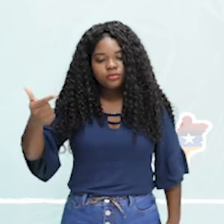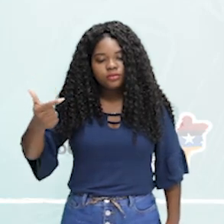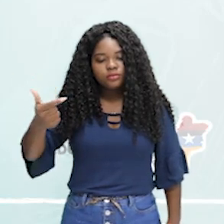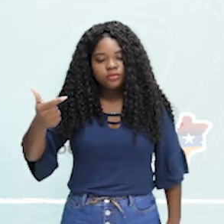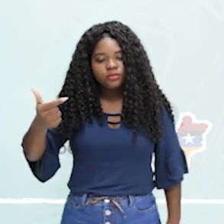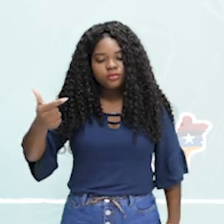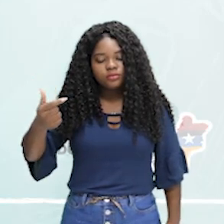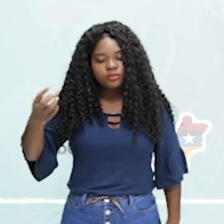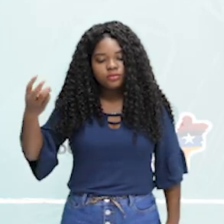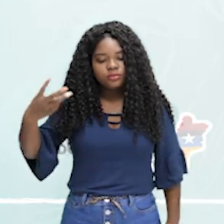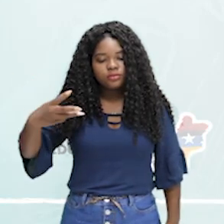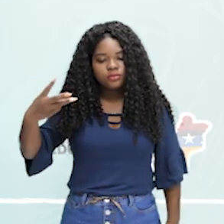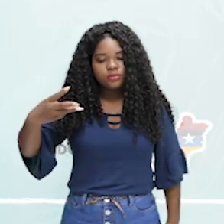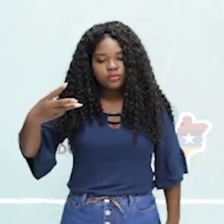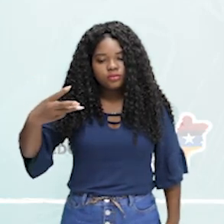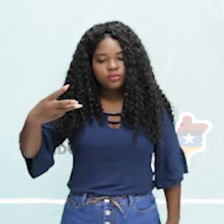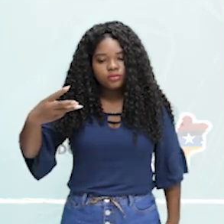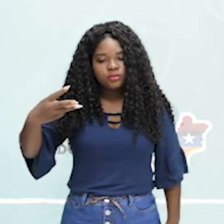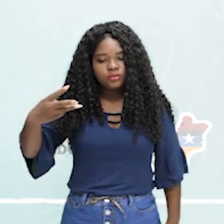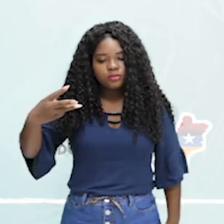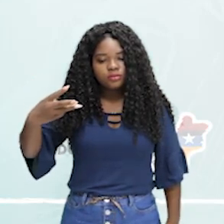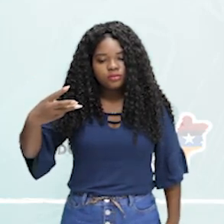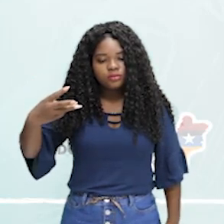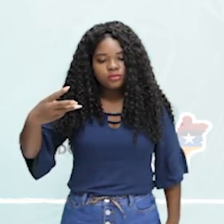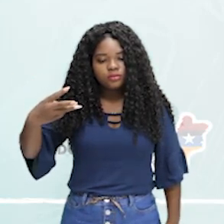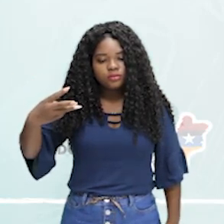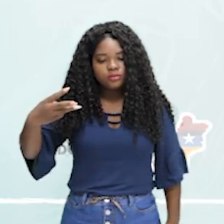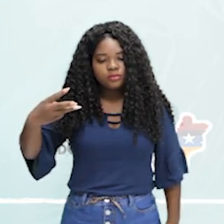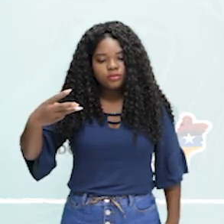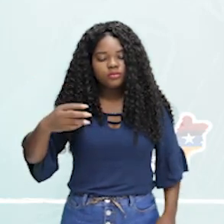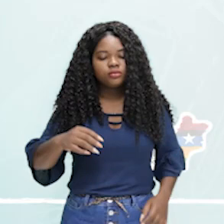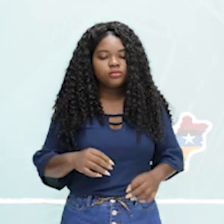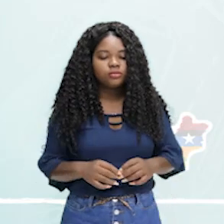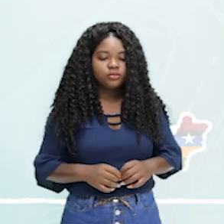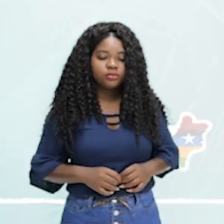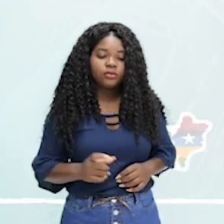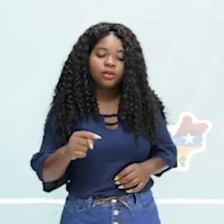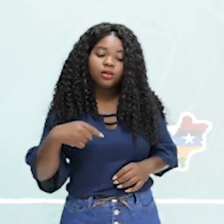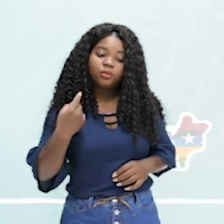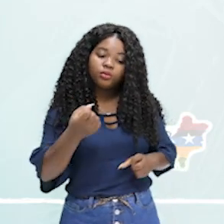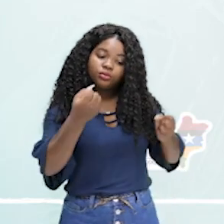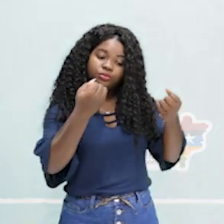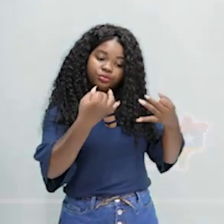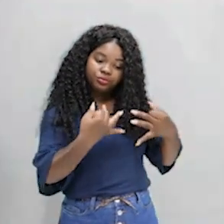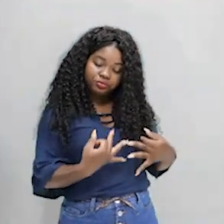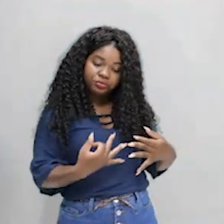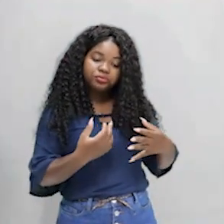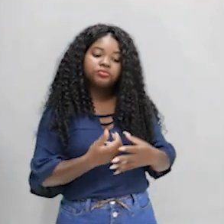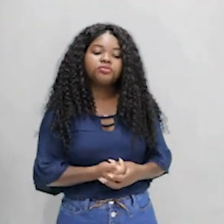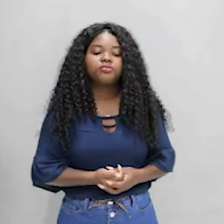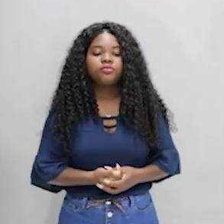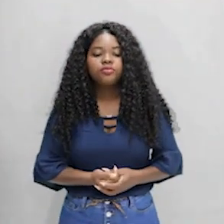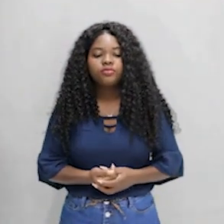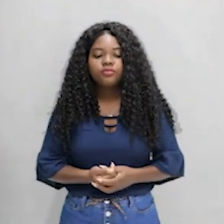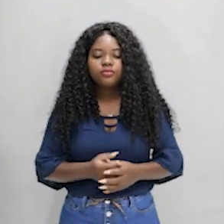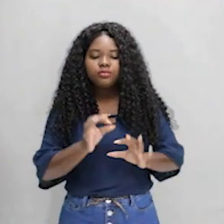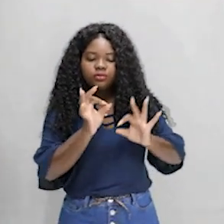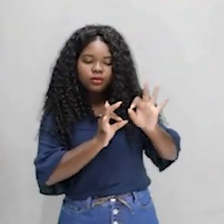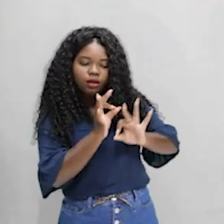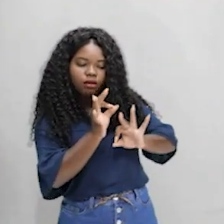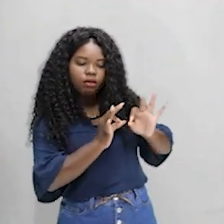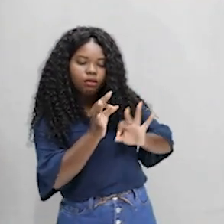período competitivo e por último o período o quê? Transitório. Daqui a pouco vocês vão ver que a gente vai chegar mais uma vez naquele